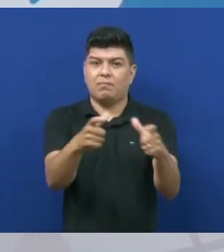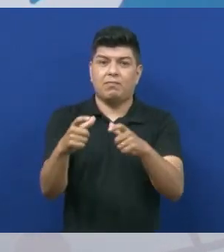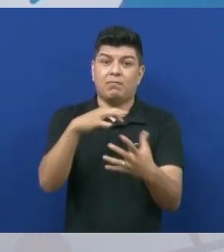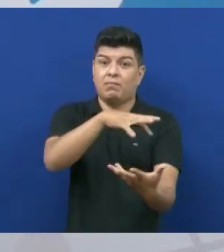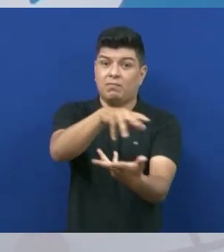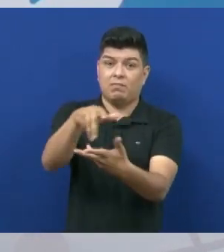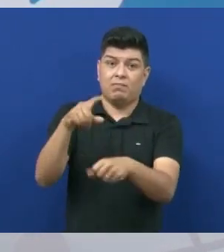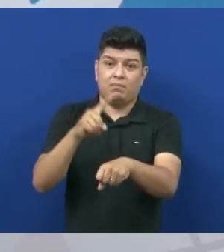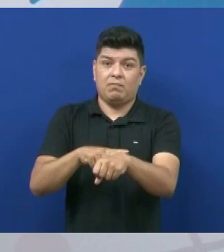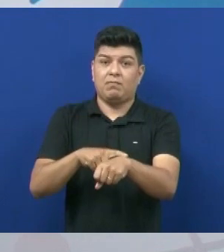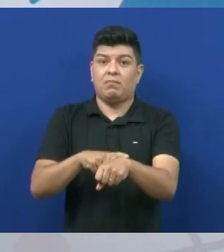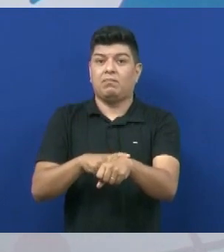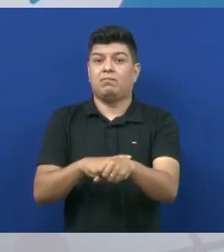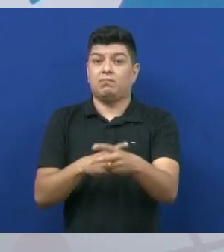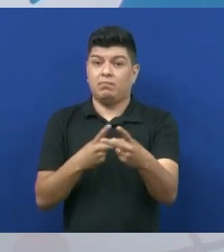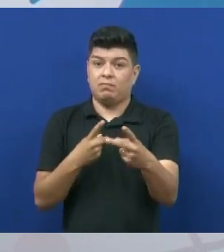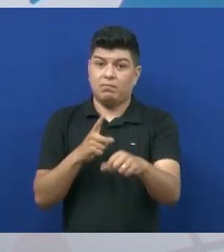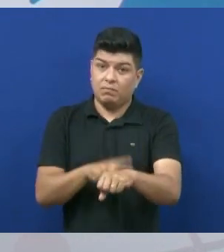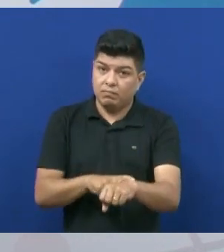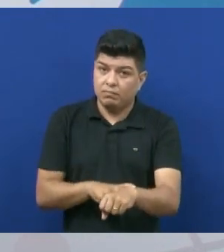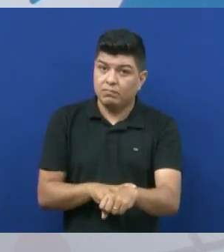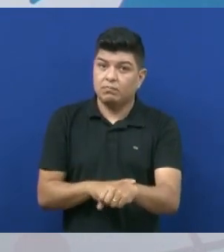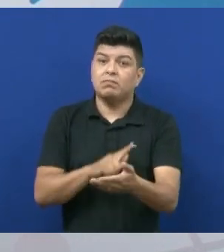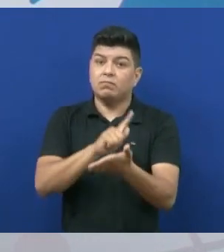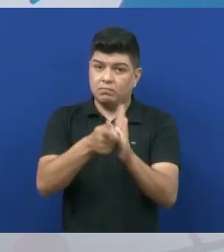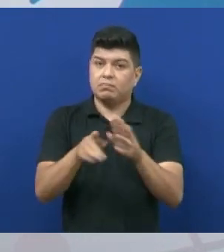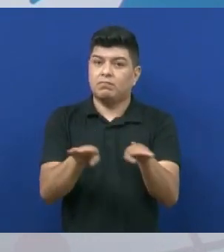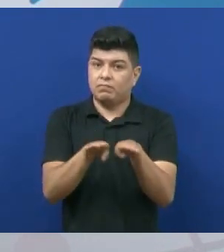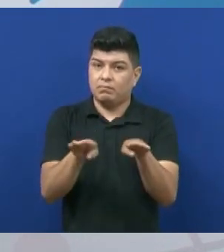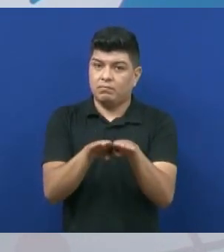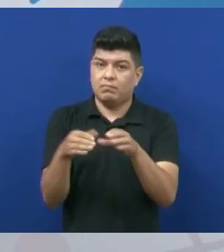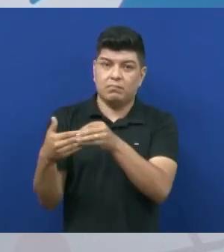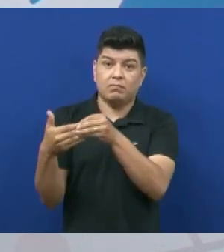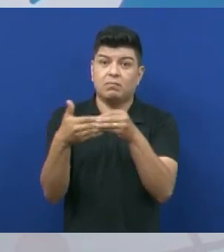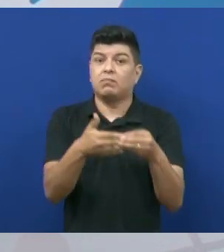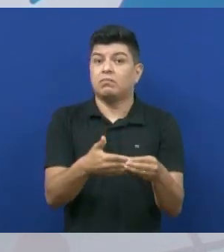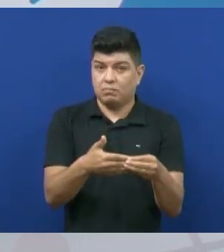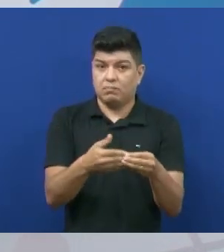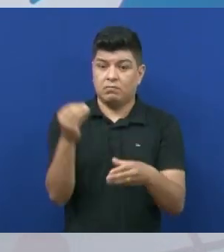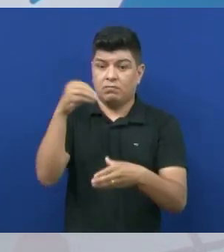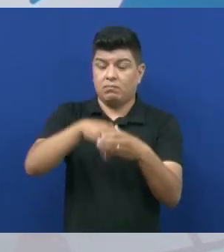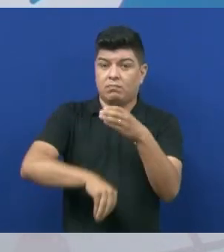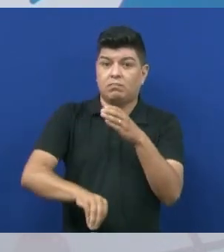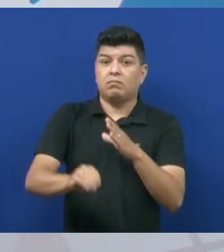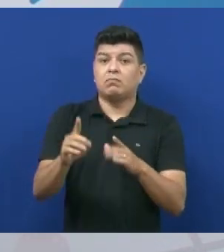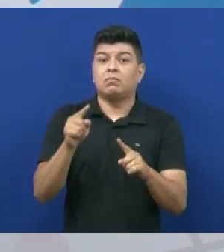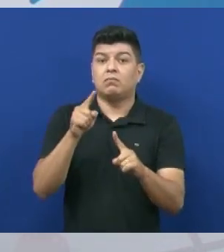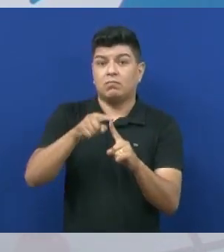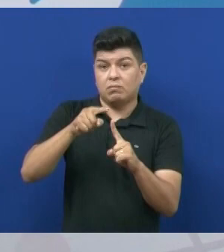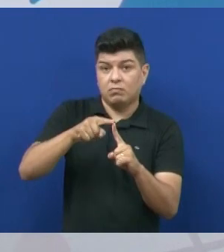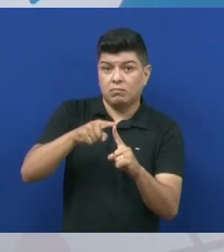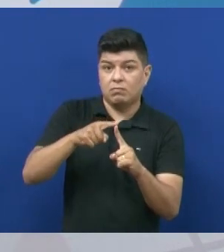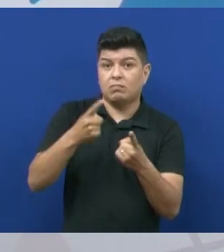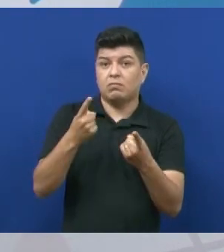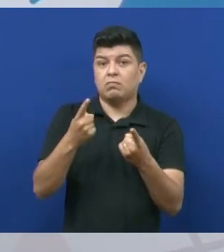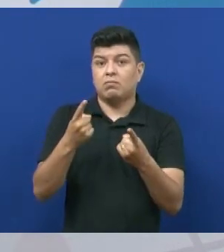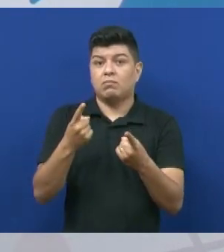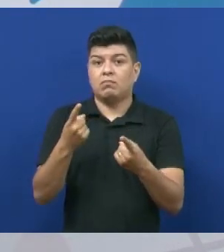isso é maravilhoso. E isso são gêneros também, que trazem, dentro de uma tipologia,